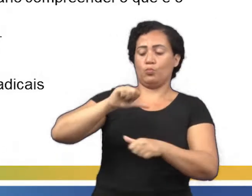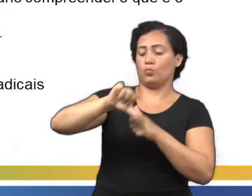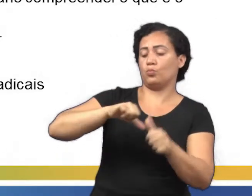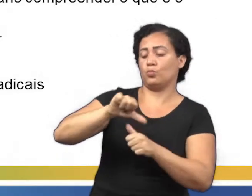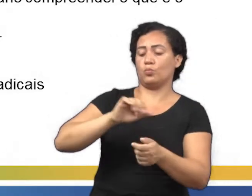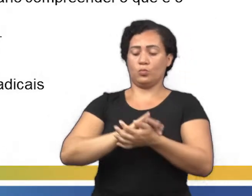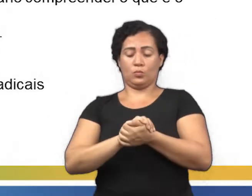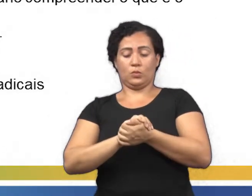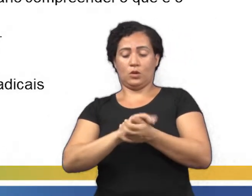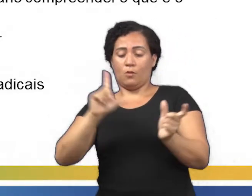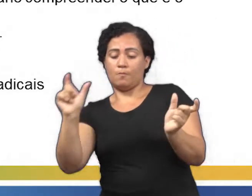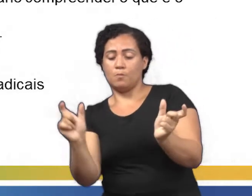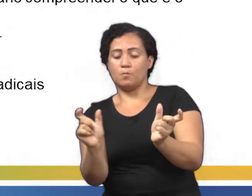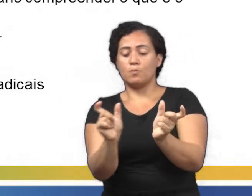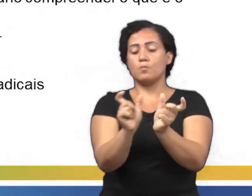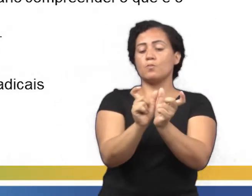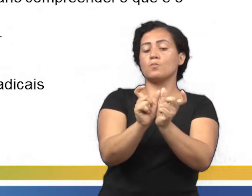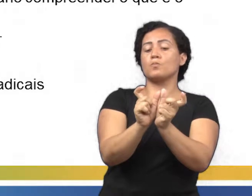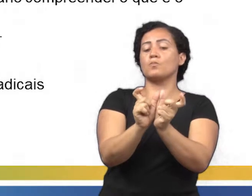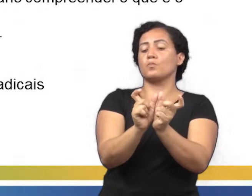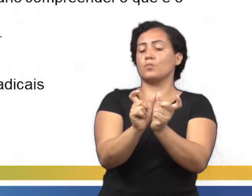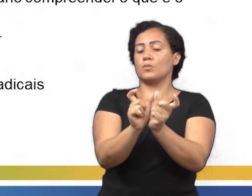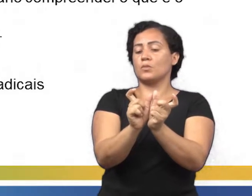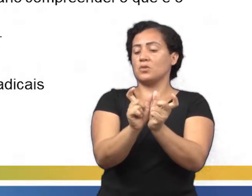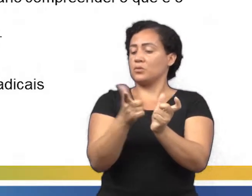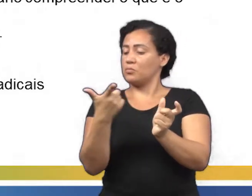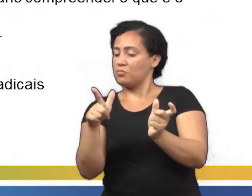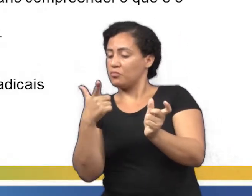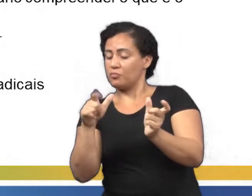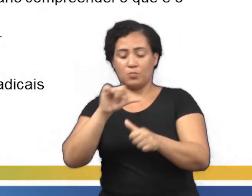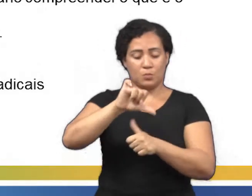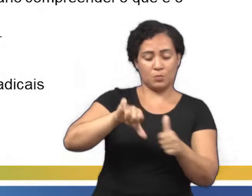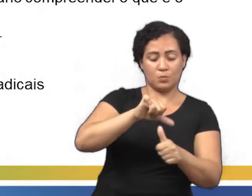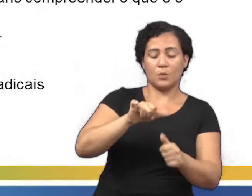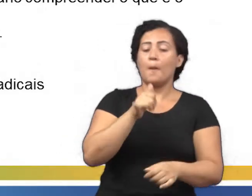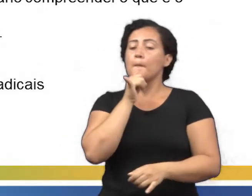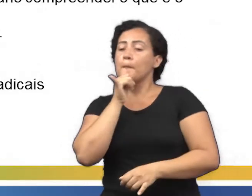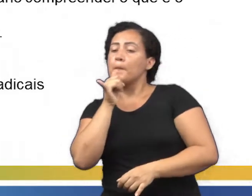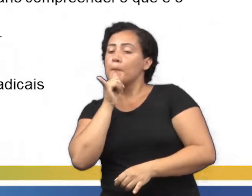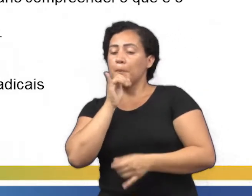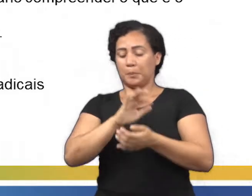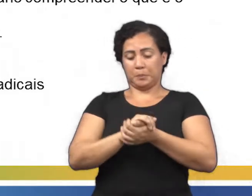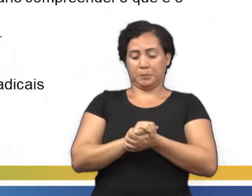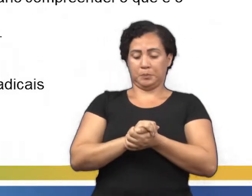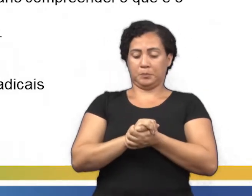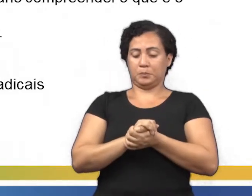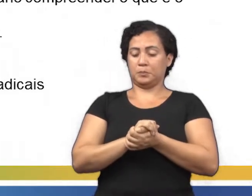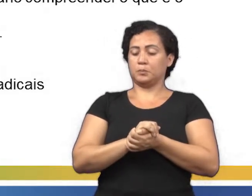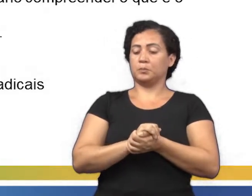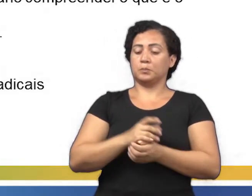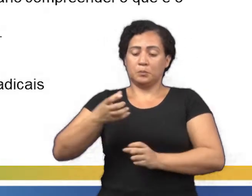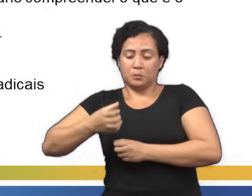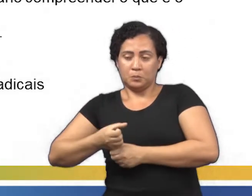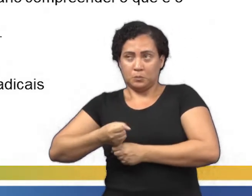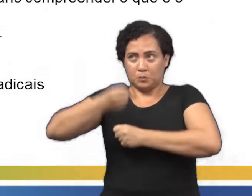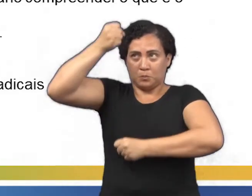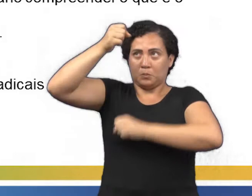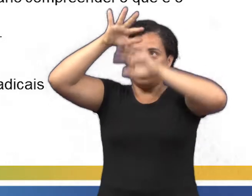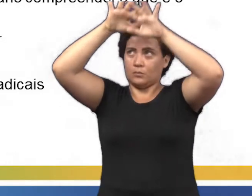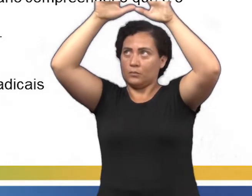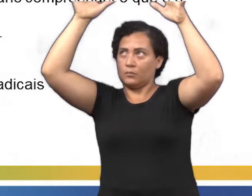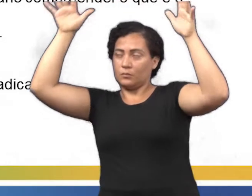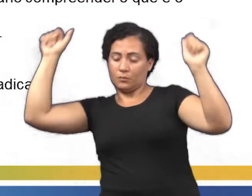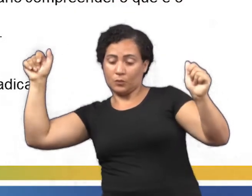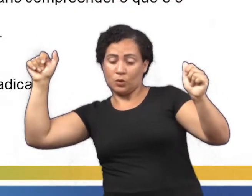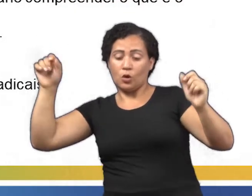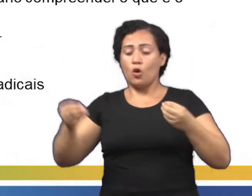seja, eu vou juntar as minhas palavras e ela não vai ter uma mudança. Por exemplo, guarda-chuva. Como